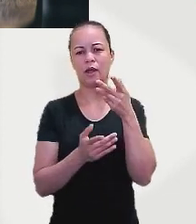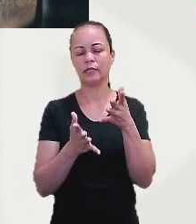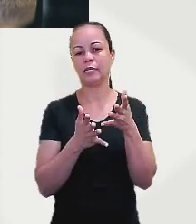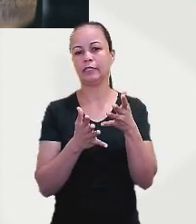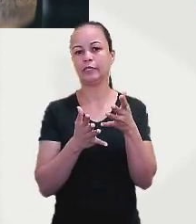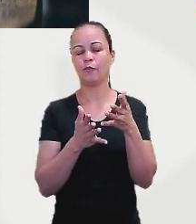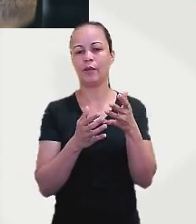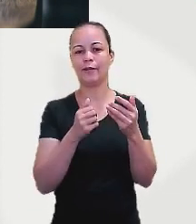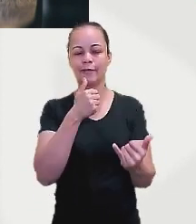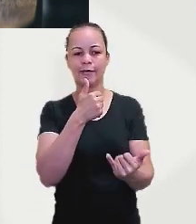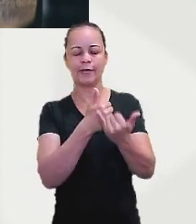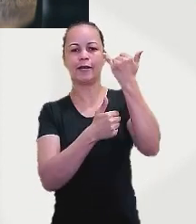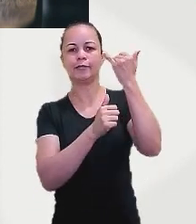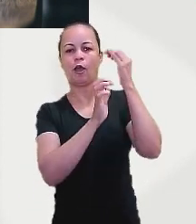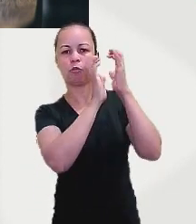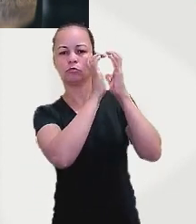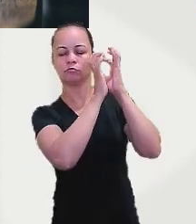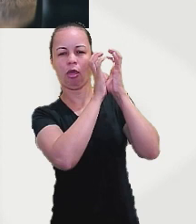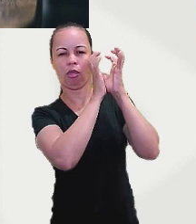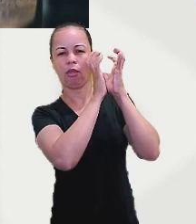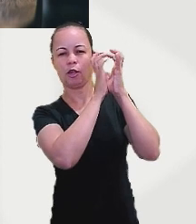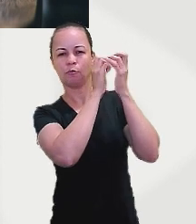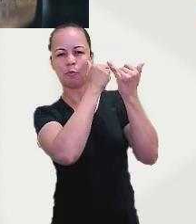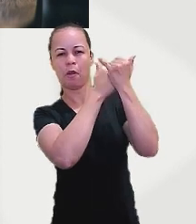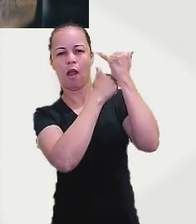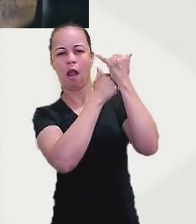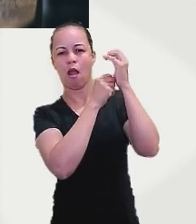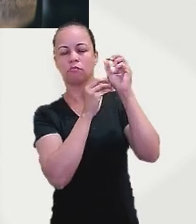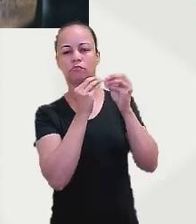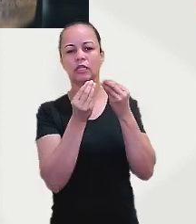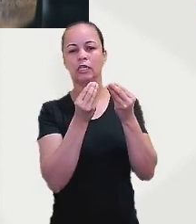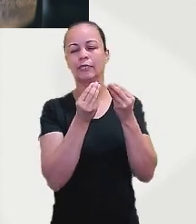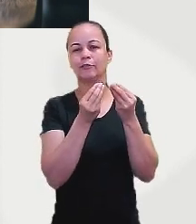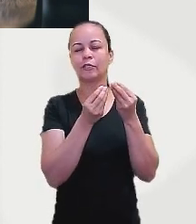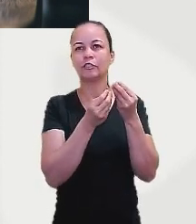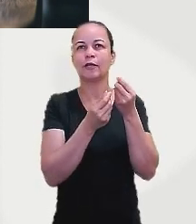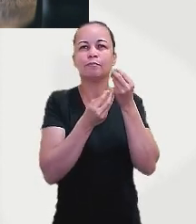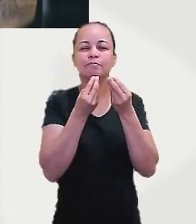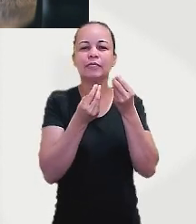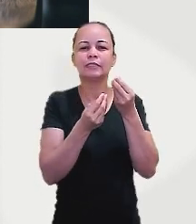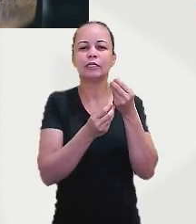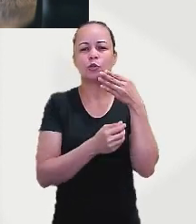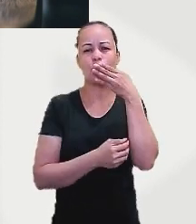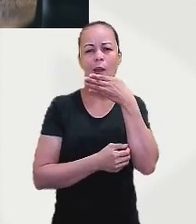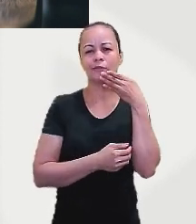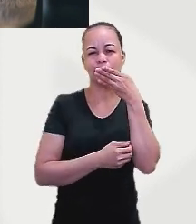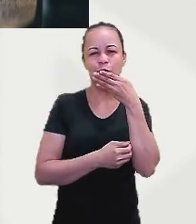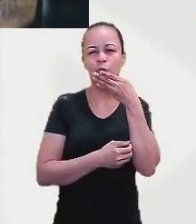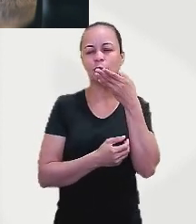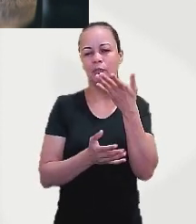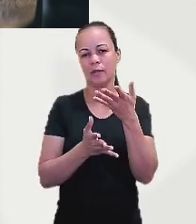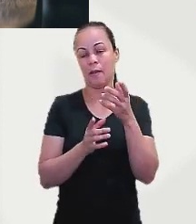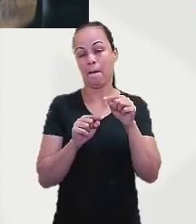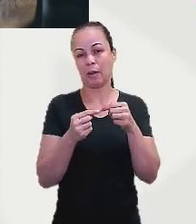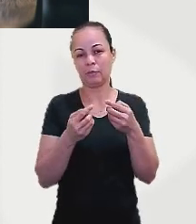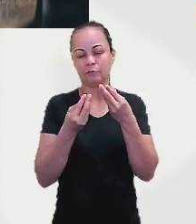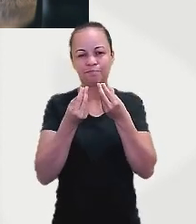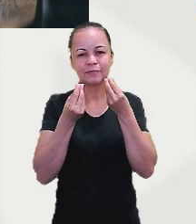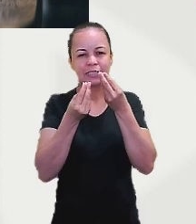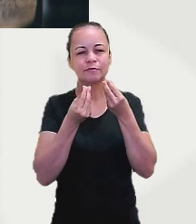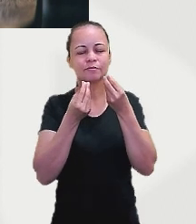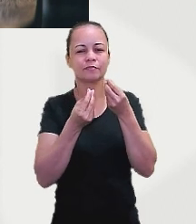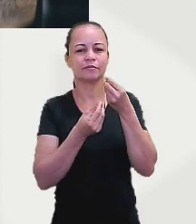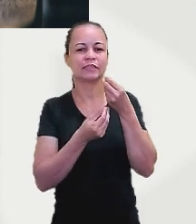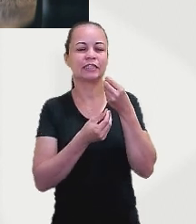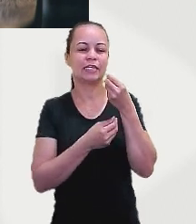engana o nosso cérebro, dizendo pra gente que a gente está consumindo um açúcar, né? Que na verdade não é açúcar, porque para nossa sensação, como é doce,